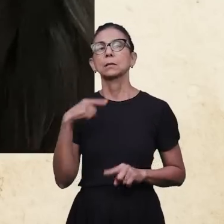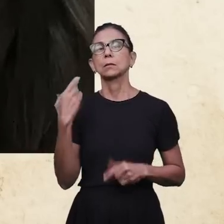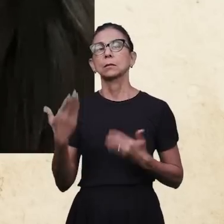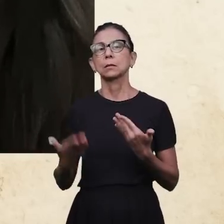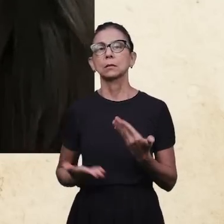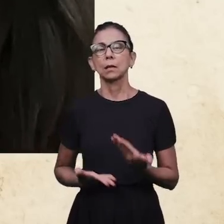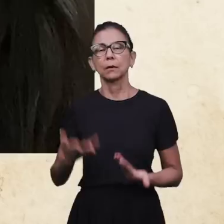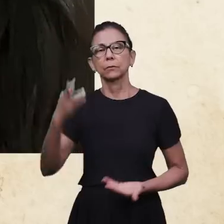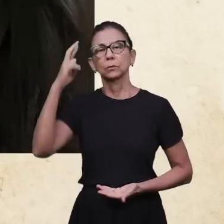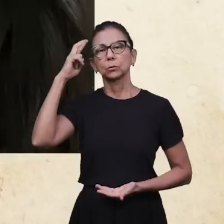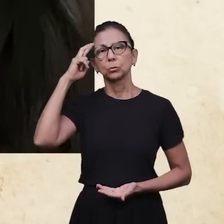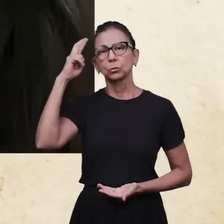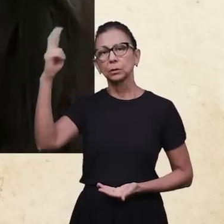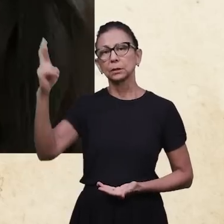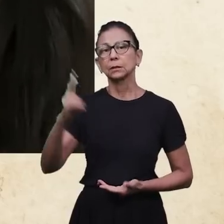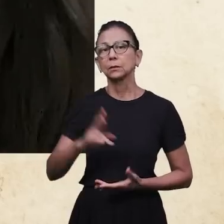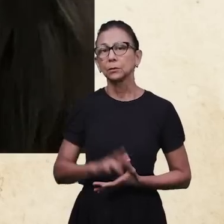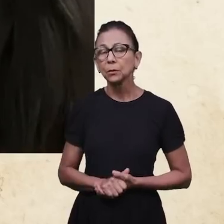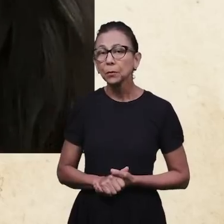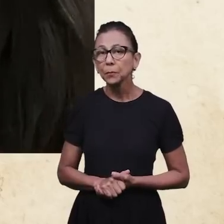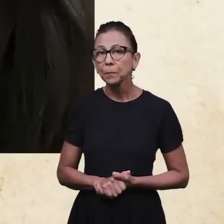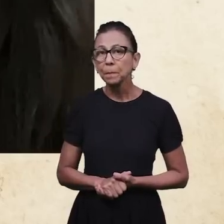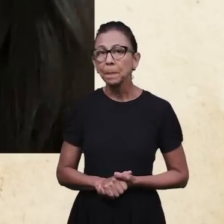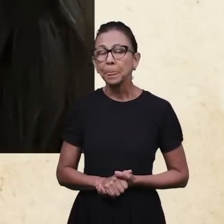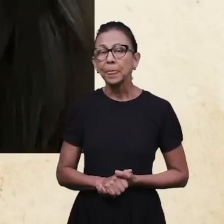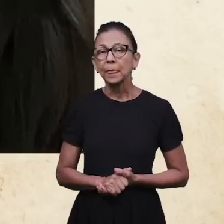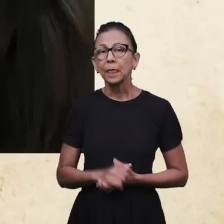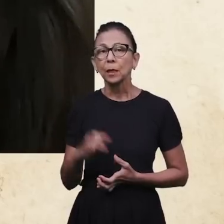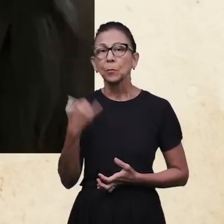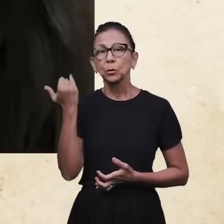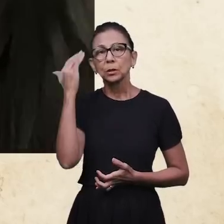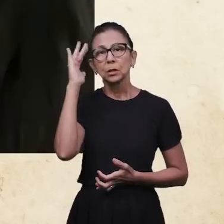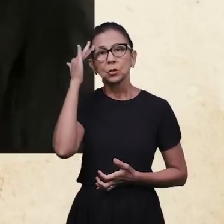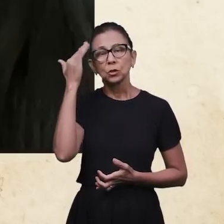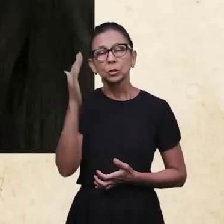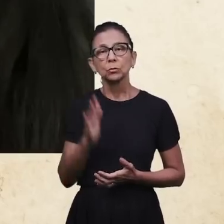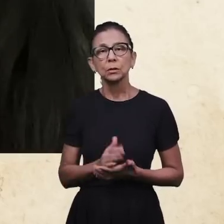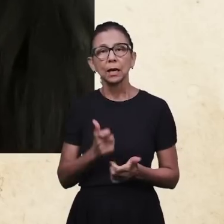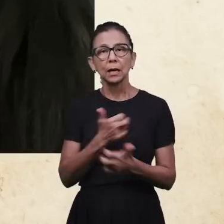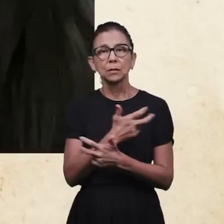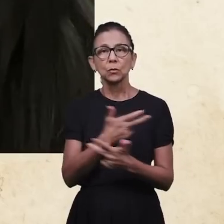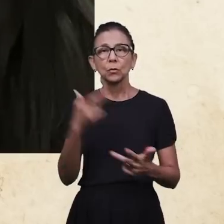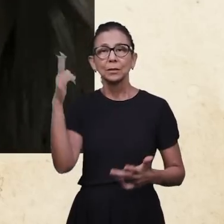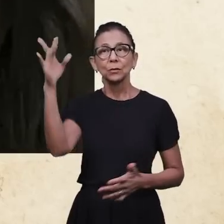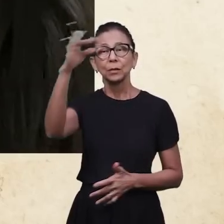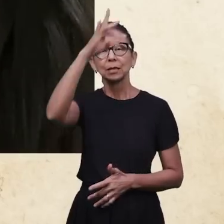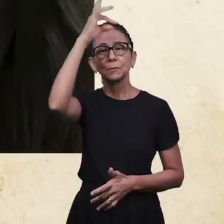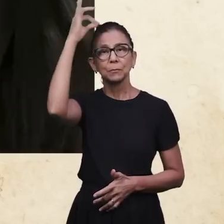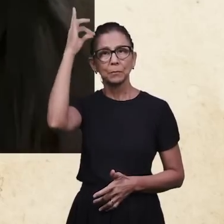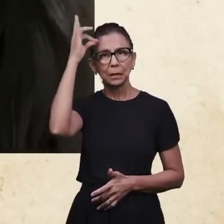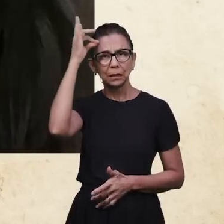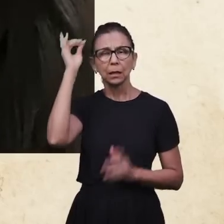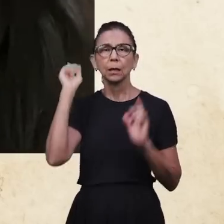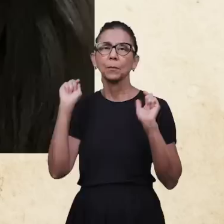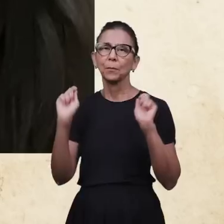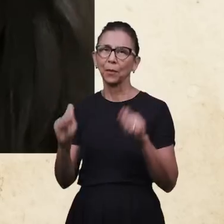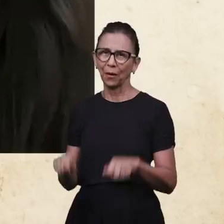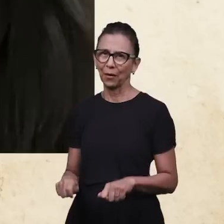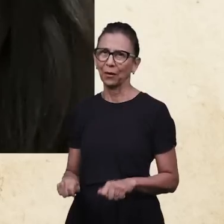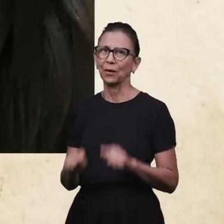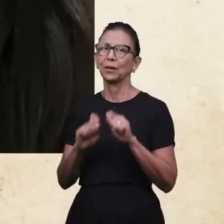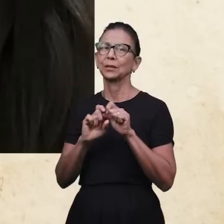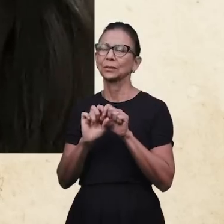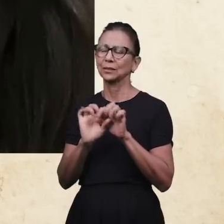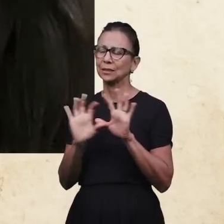Senhor, entendemos que o que o Espírito Santo tem para nós é o que nos convém. O que ele tem para falar conosco é o que